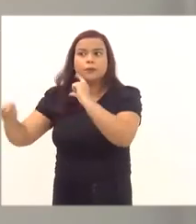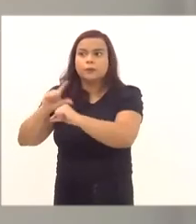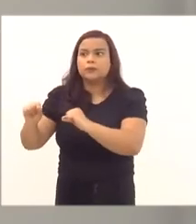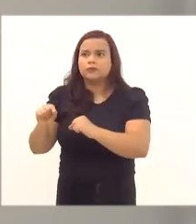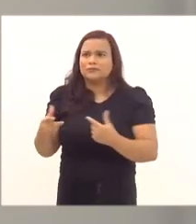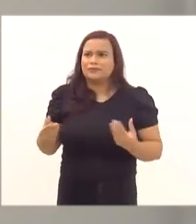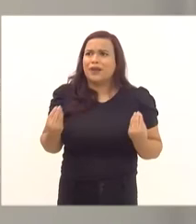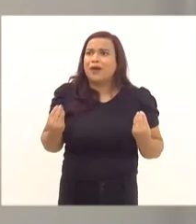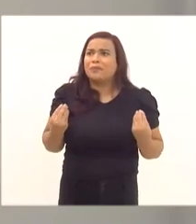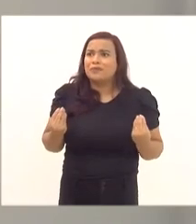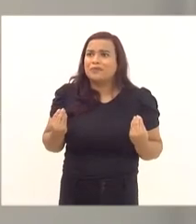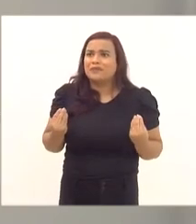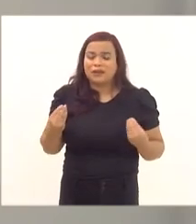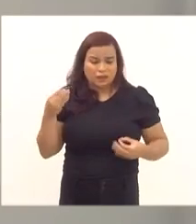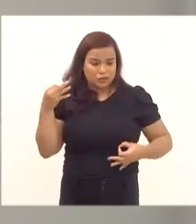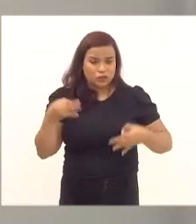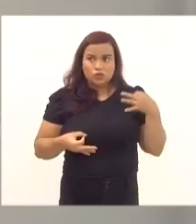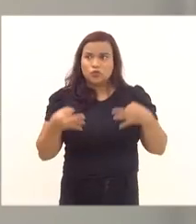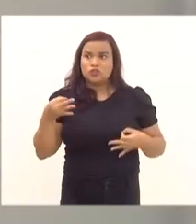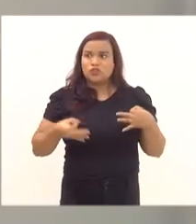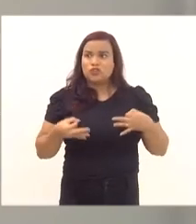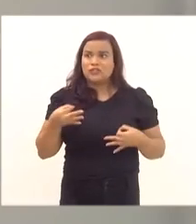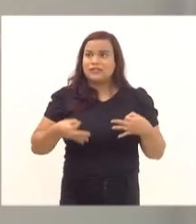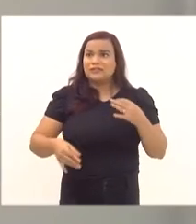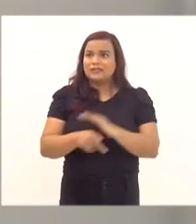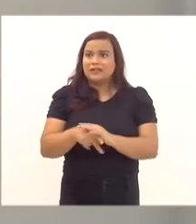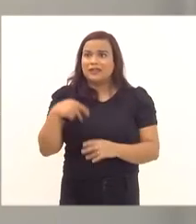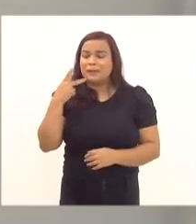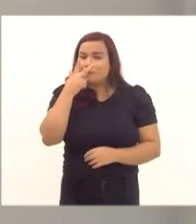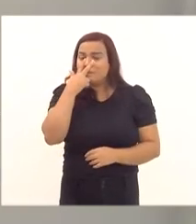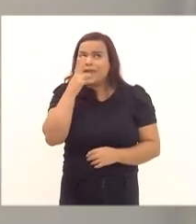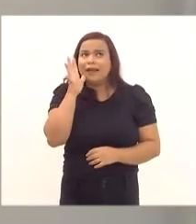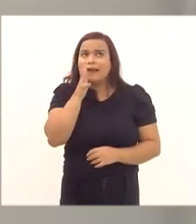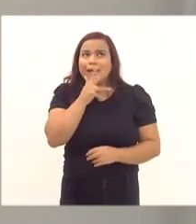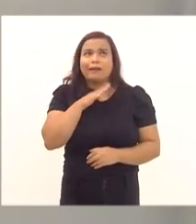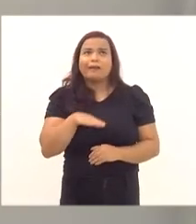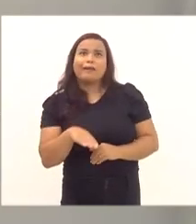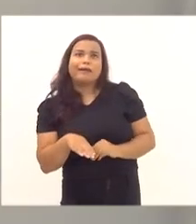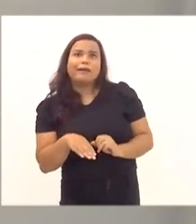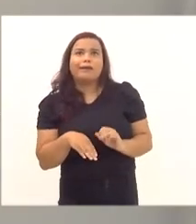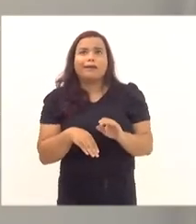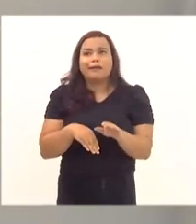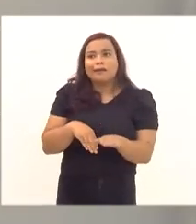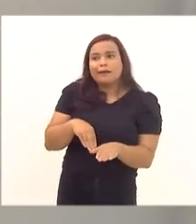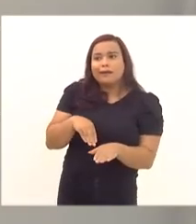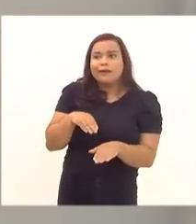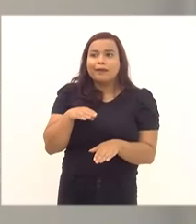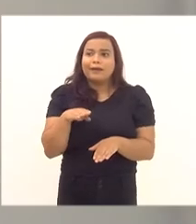e a justiça Nossa aqui anda a Passos muito lentos permite